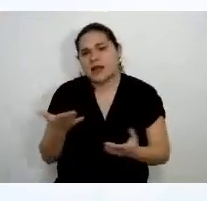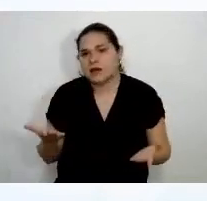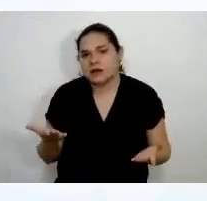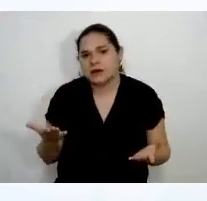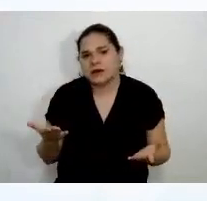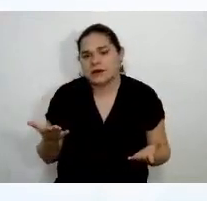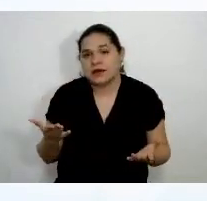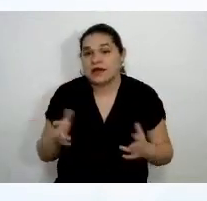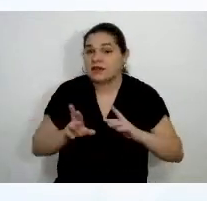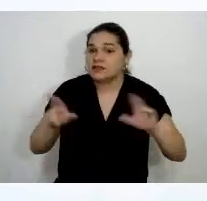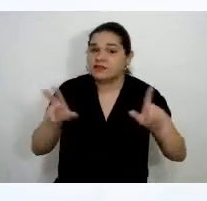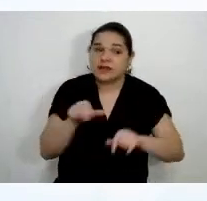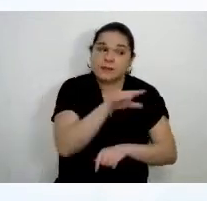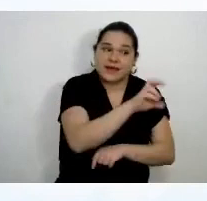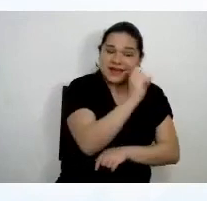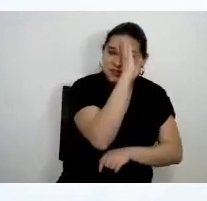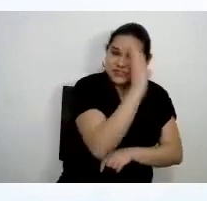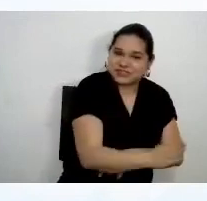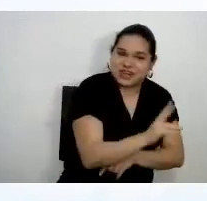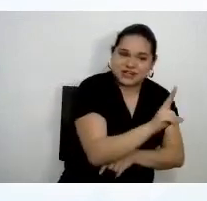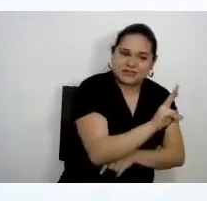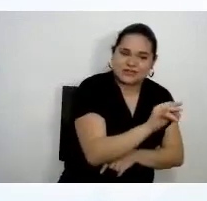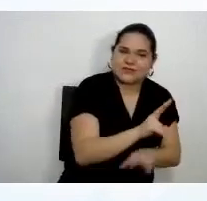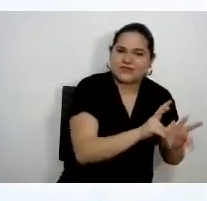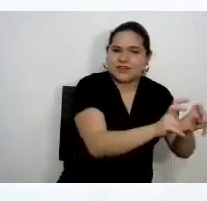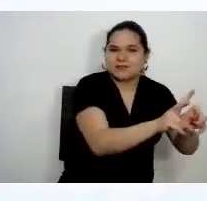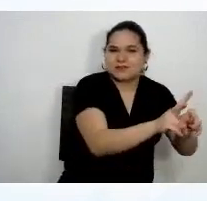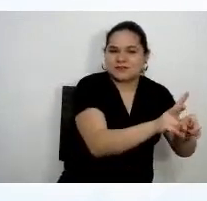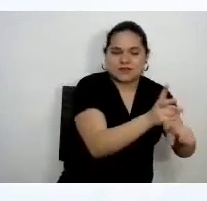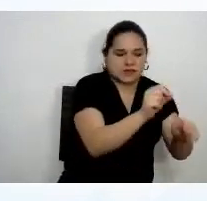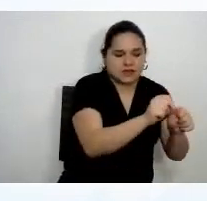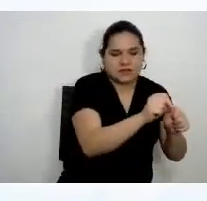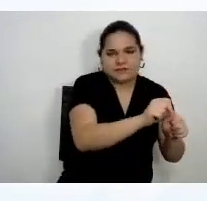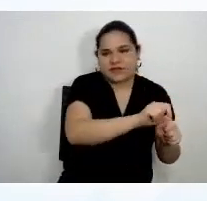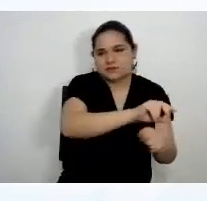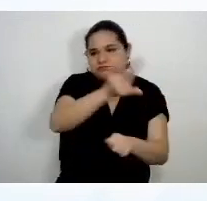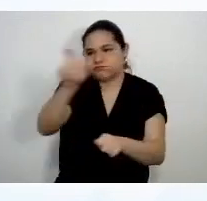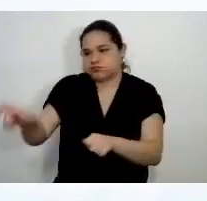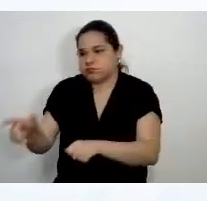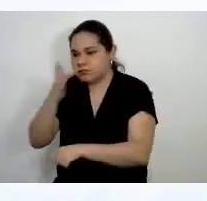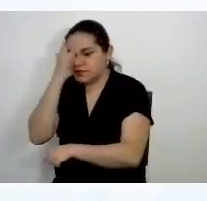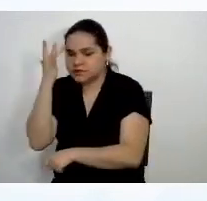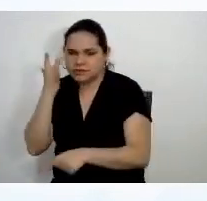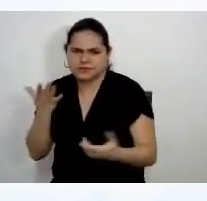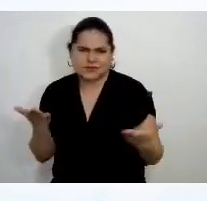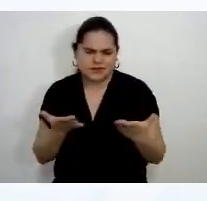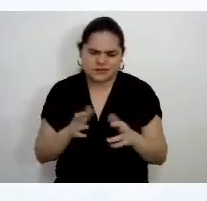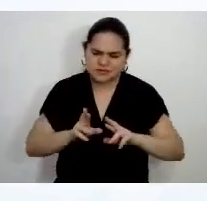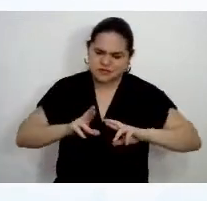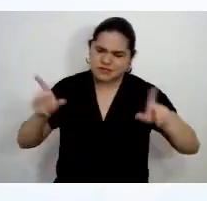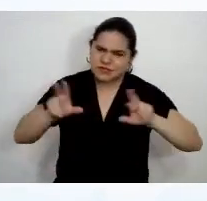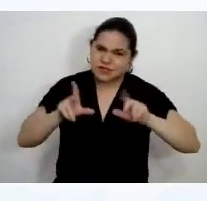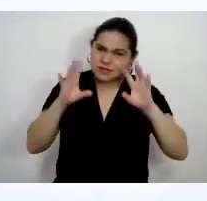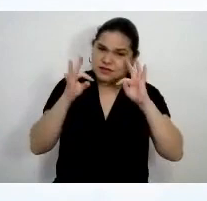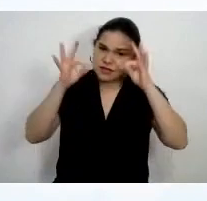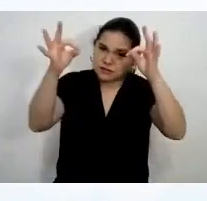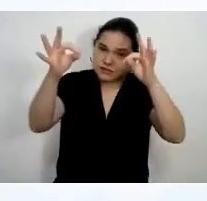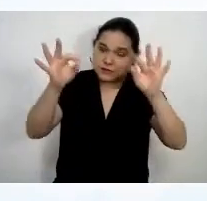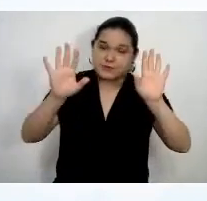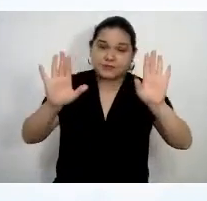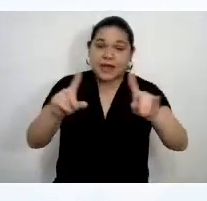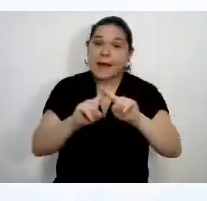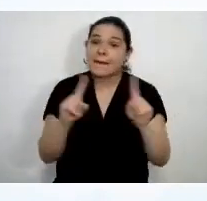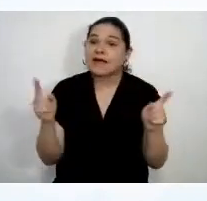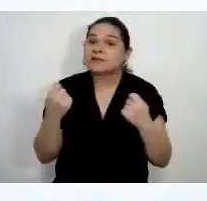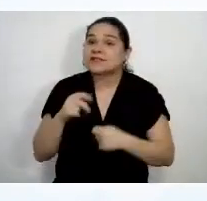jamais irá produzir uma doença. Ele é um pedaço de vírus, ele não vai produzir uma doença. Mas você tem que procurar a eficácia. O que é a